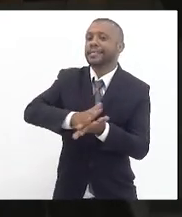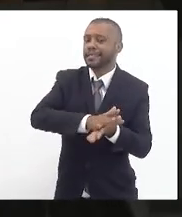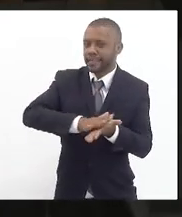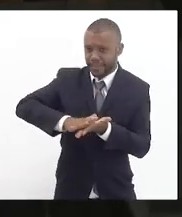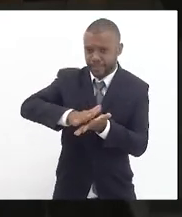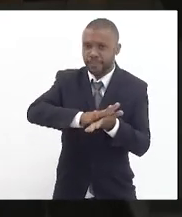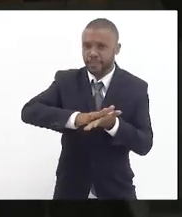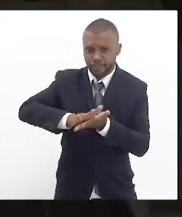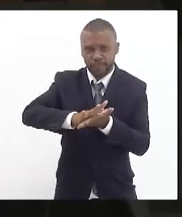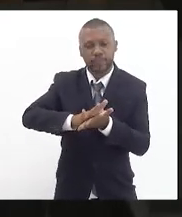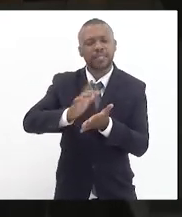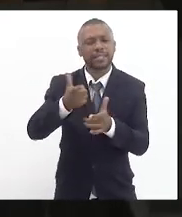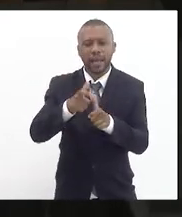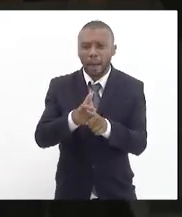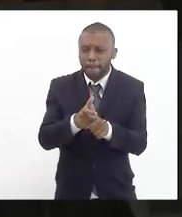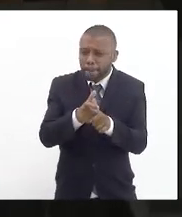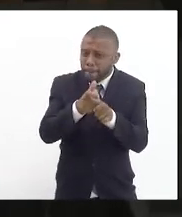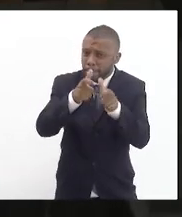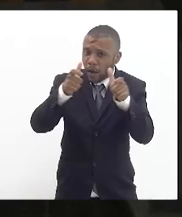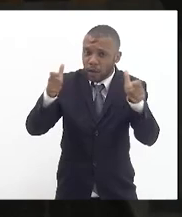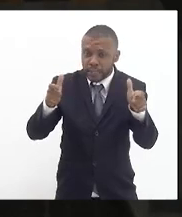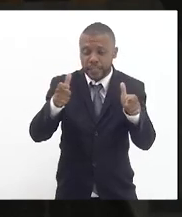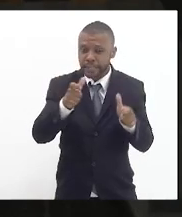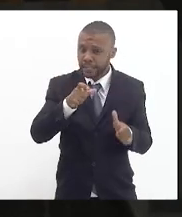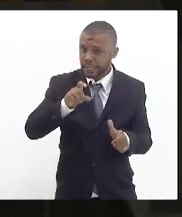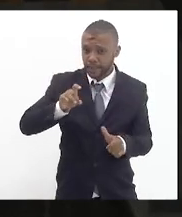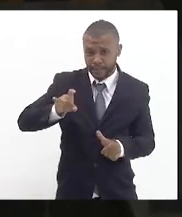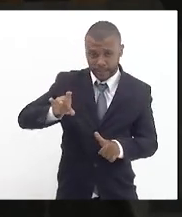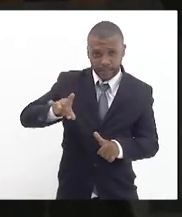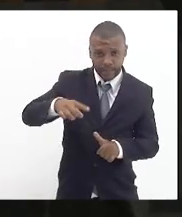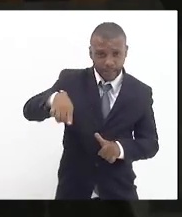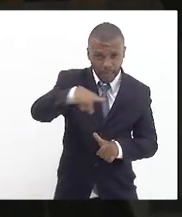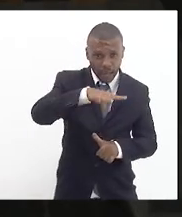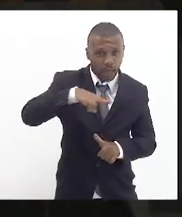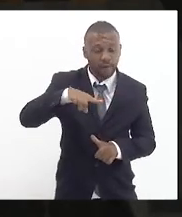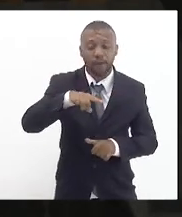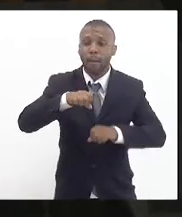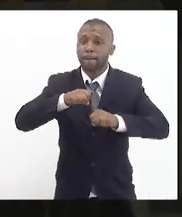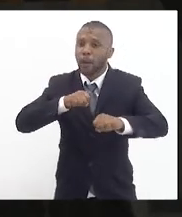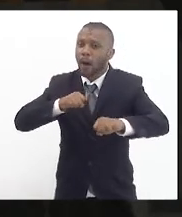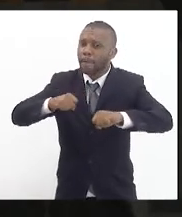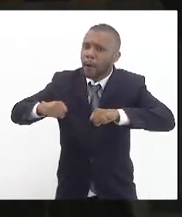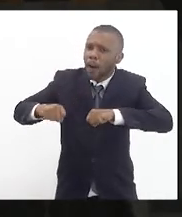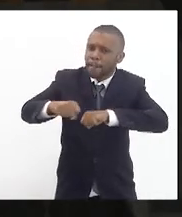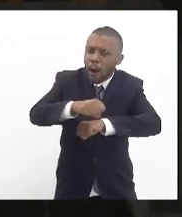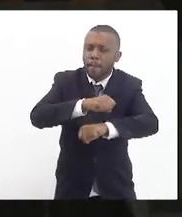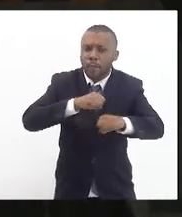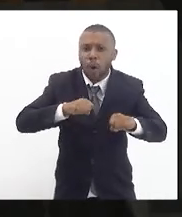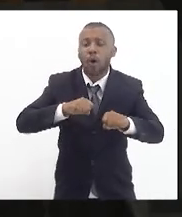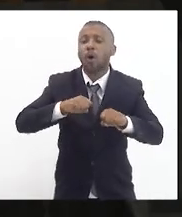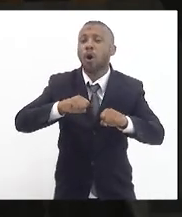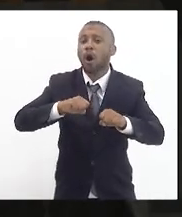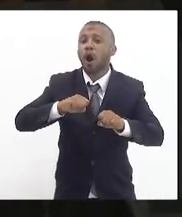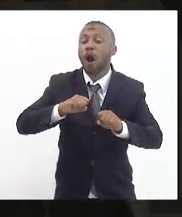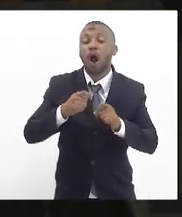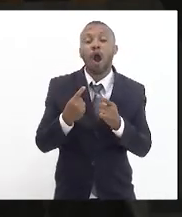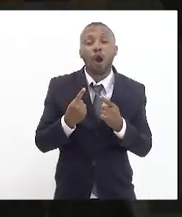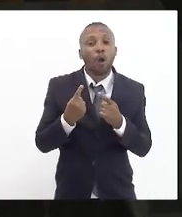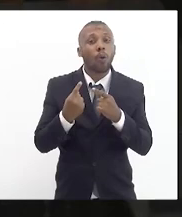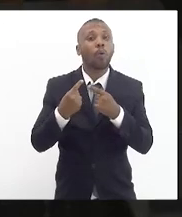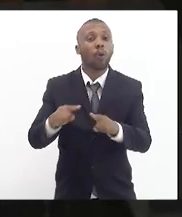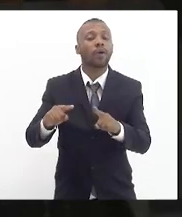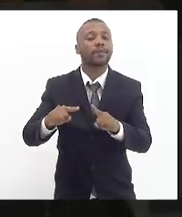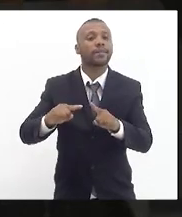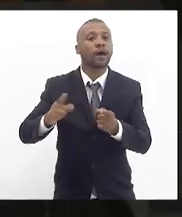perpassou a maioria delas que foi a luta contra o preconceito religioso e